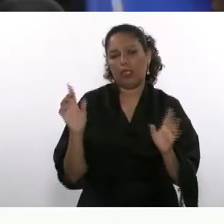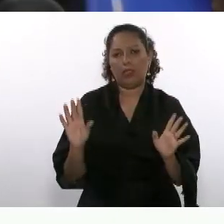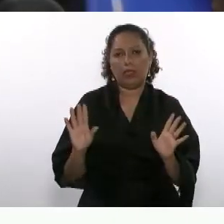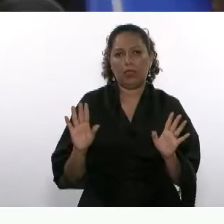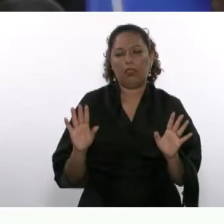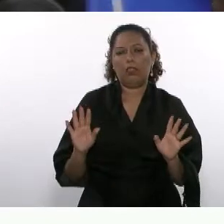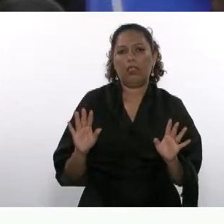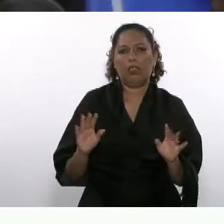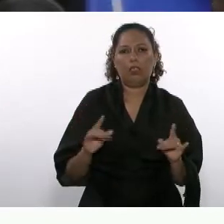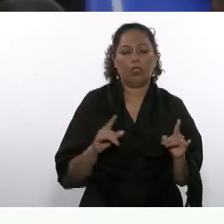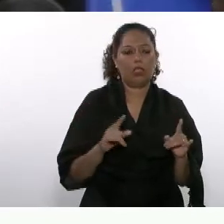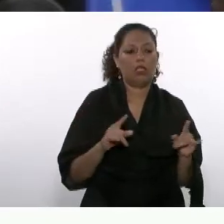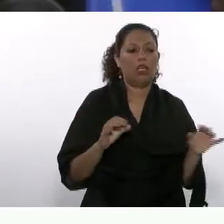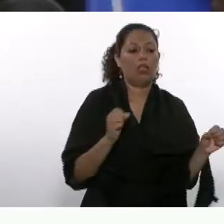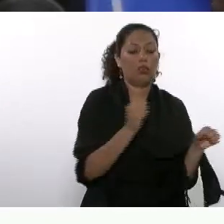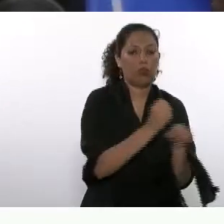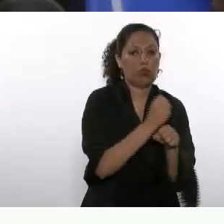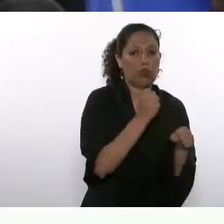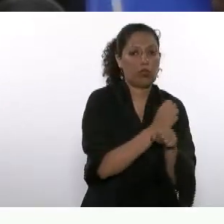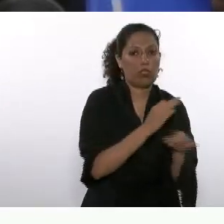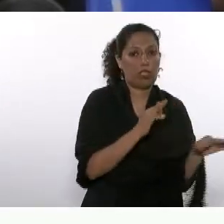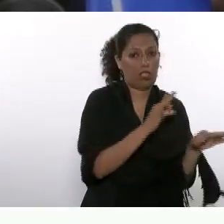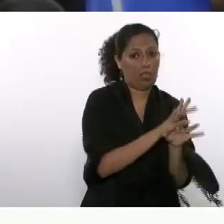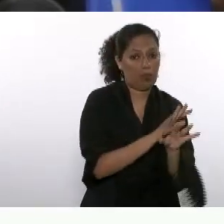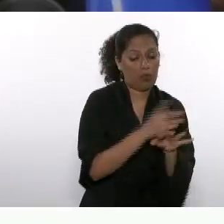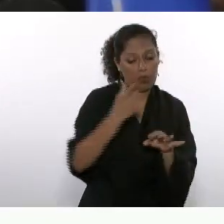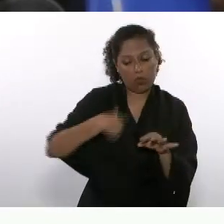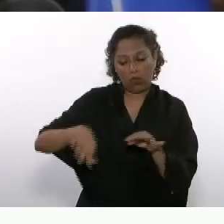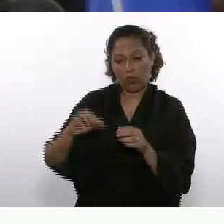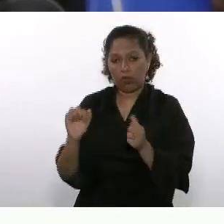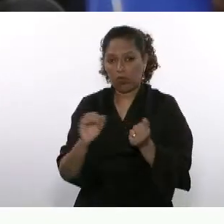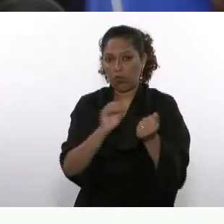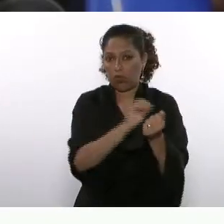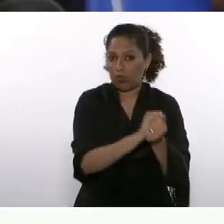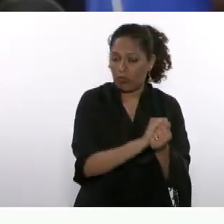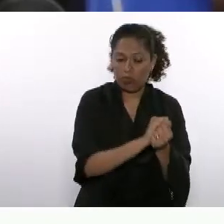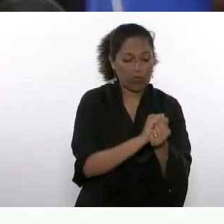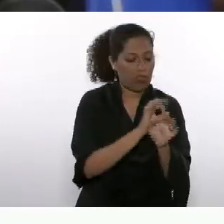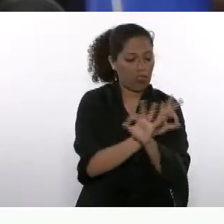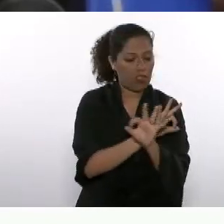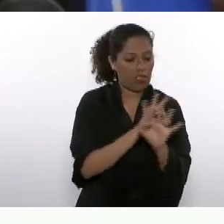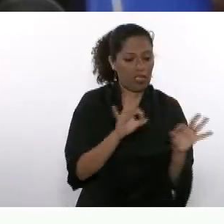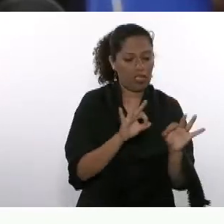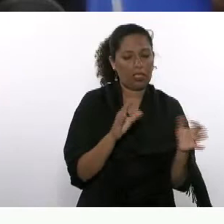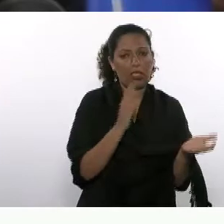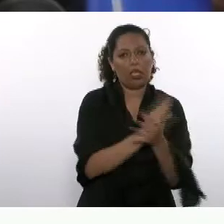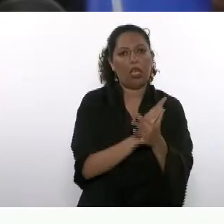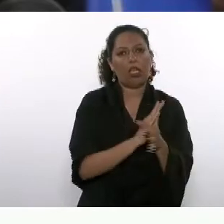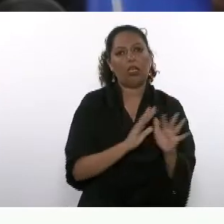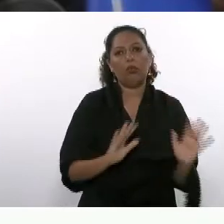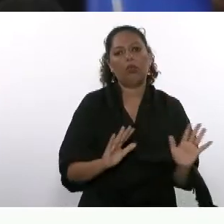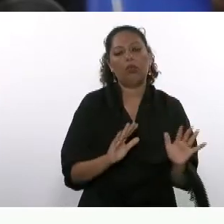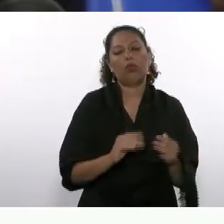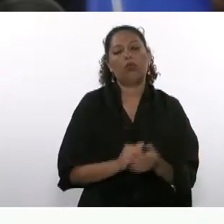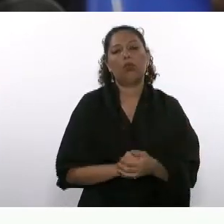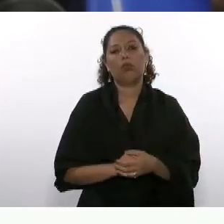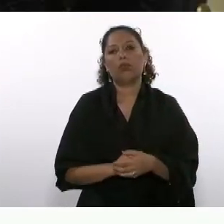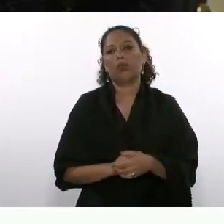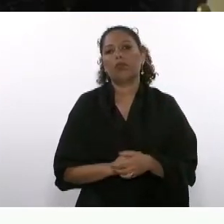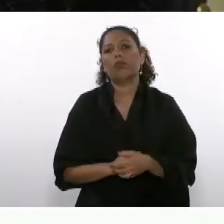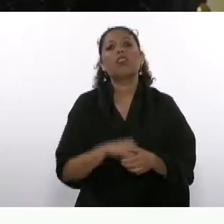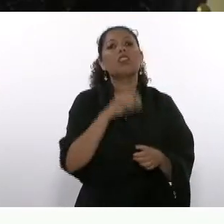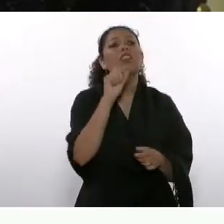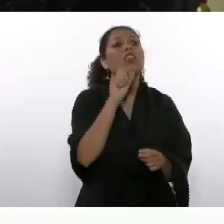descentralizado, obra concluída, a nossa participação nesse processo, ela encerra. Quem óbvio que vai não-